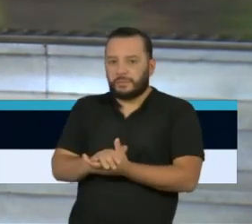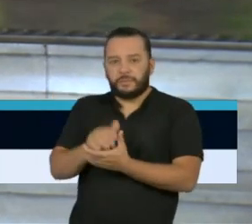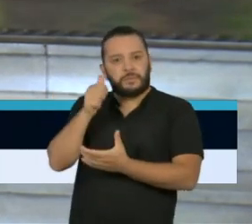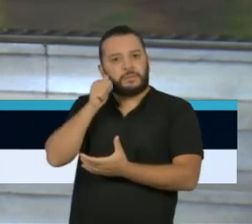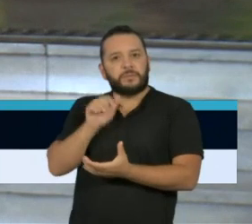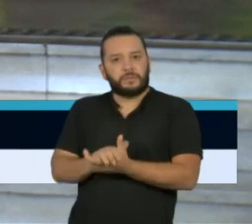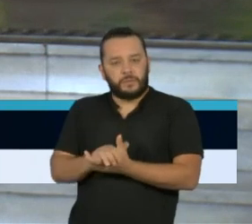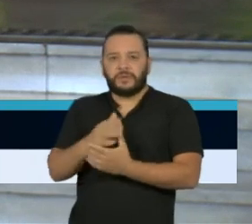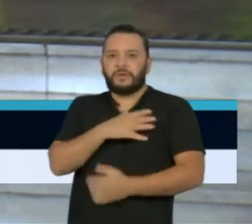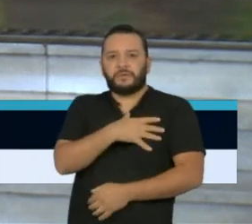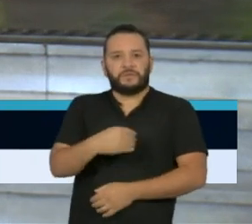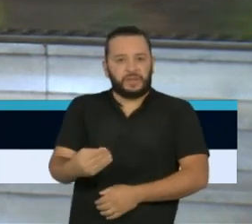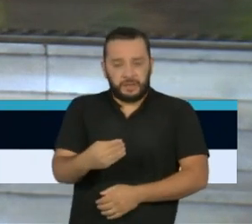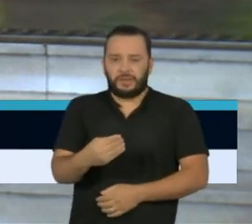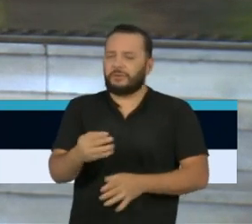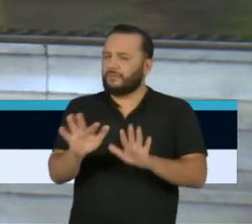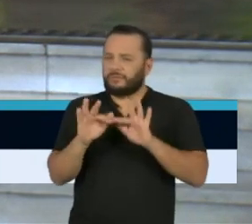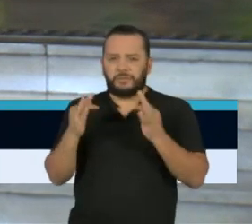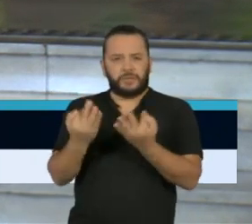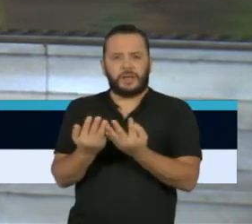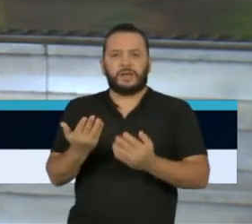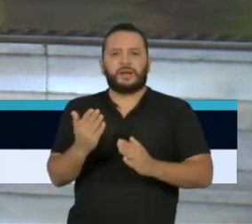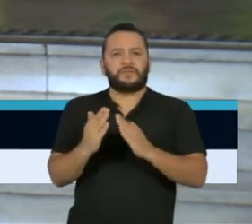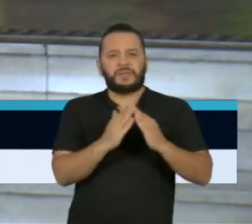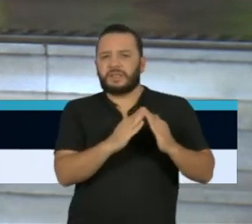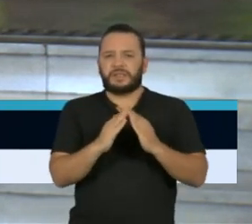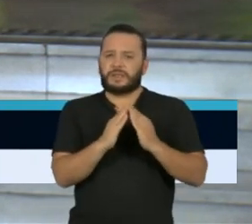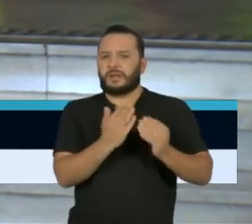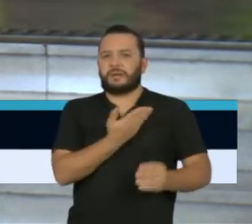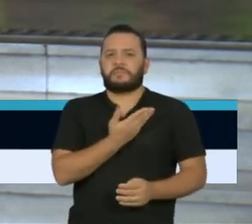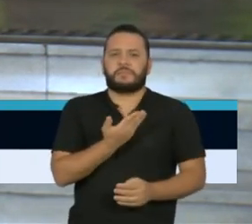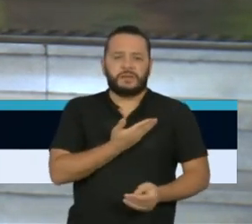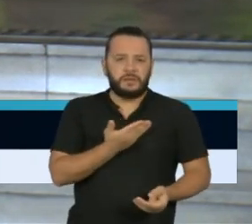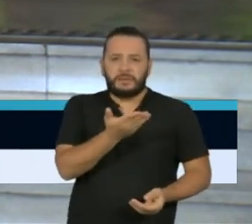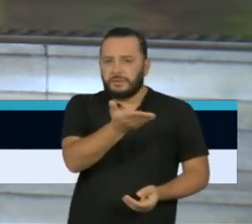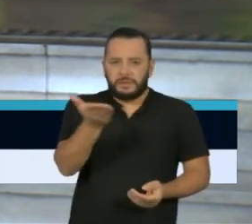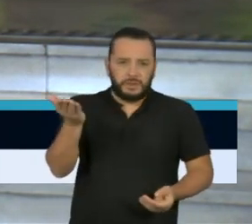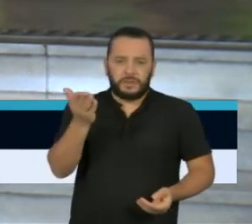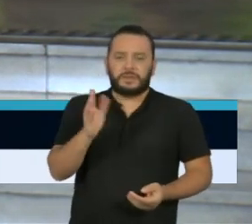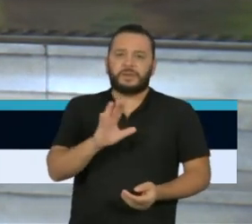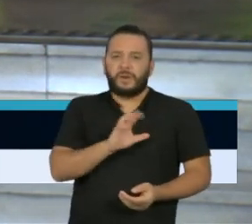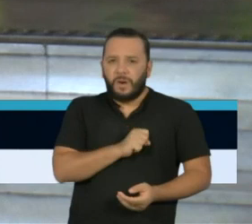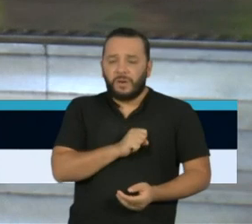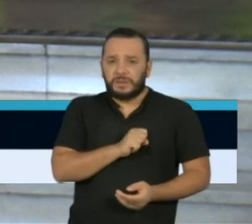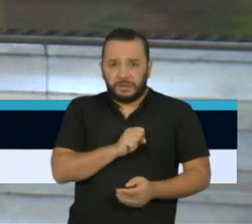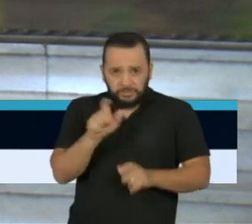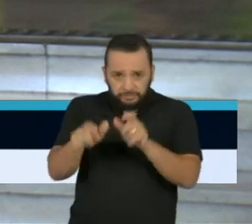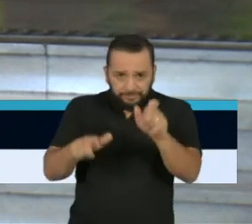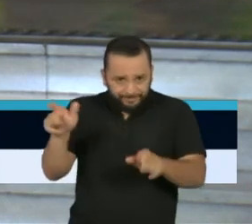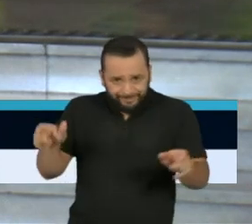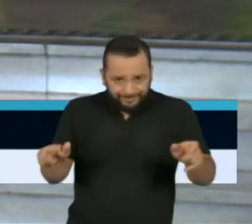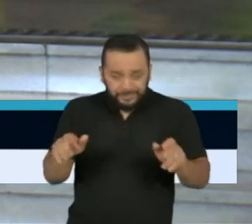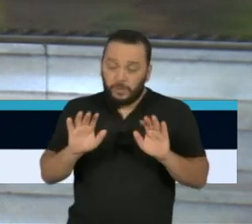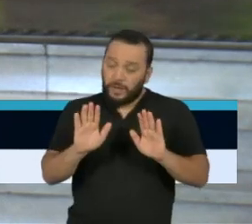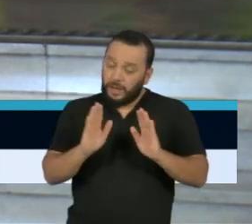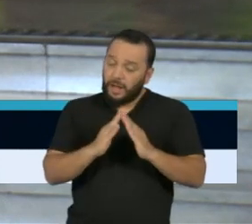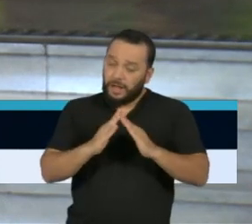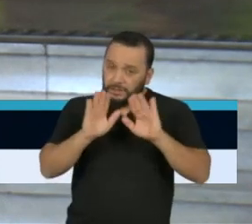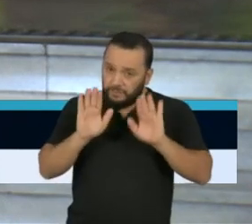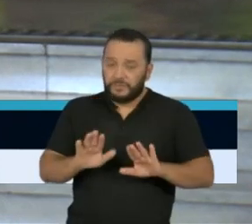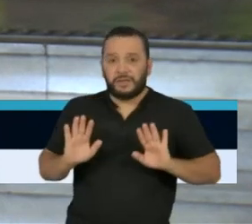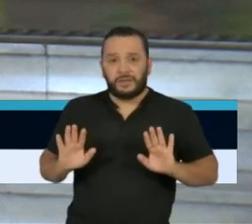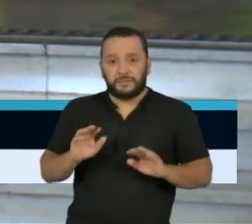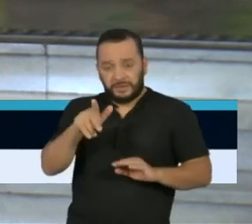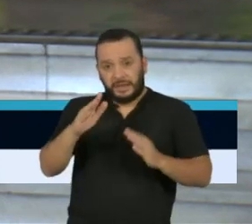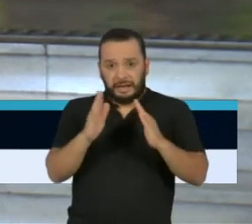filhos, dos seus demais parentes, dos seus vizinhos, das pessoas que você considera. Não saia de casa. Sempre que você sair